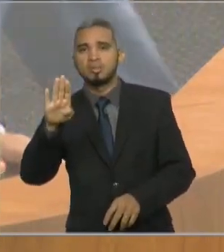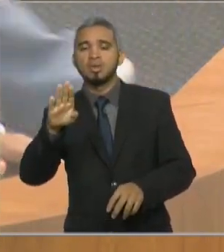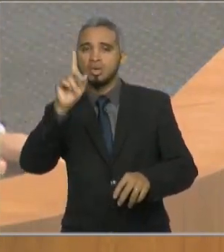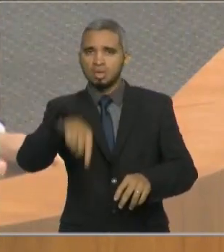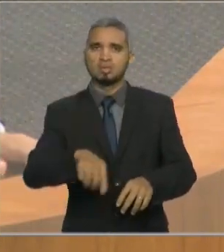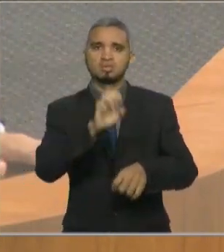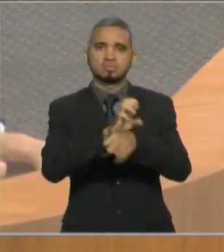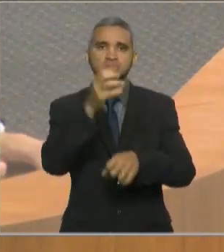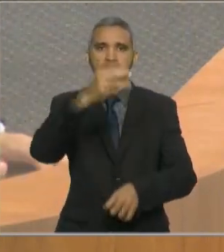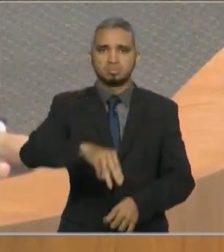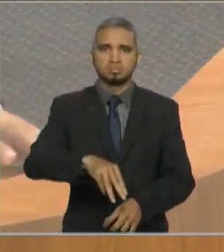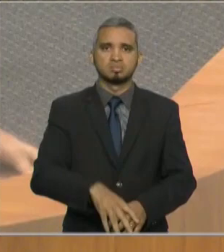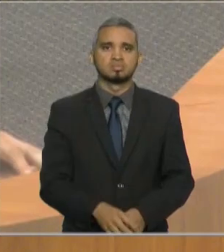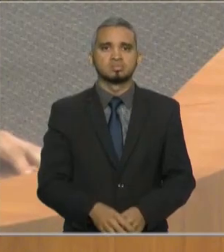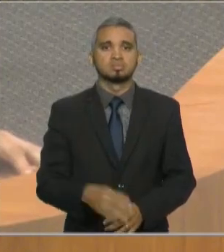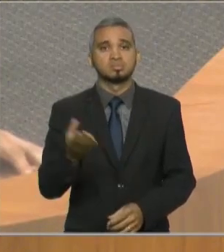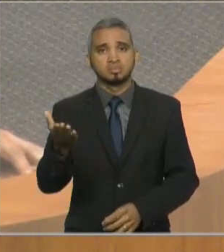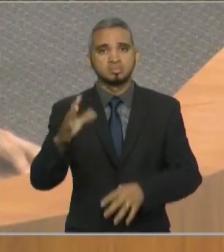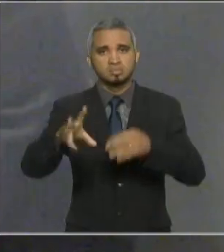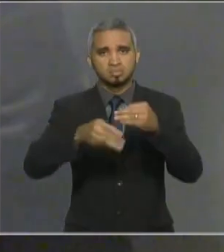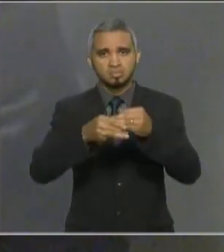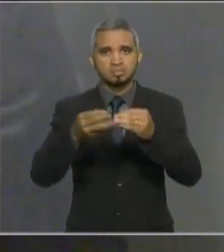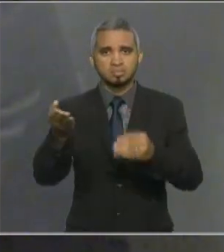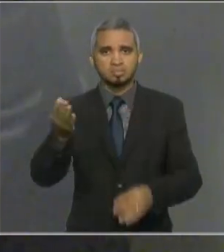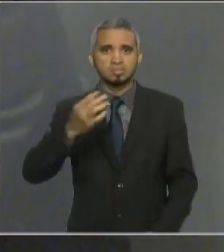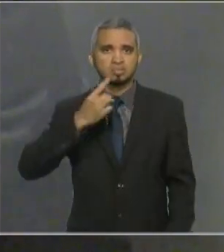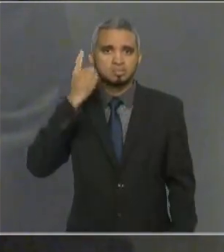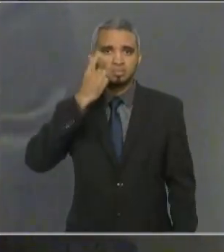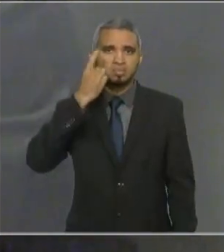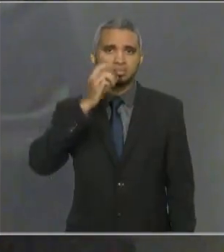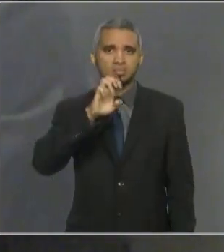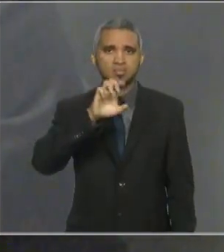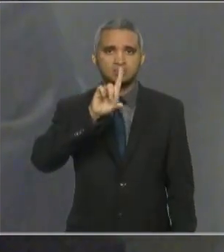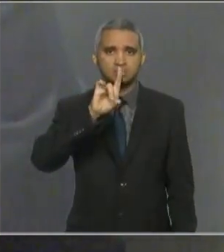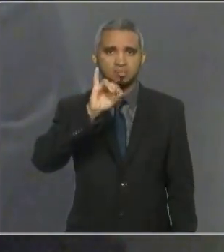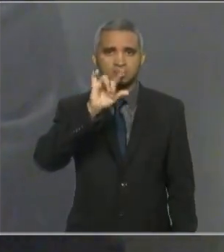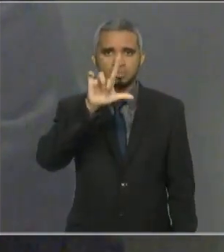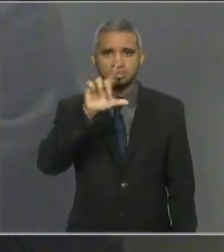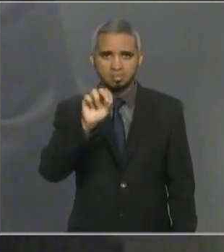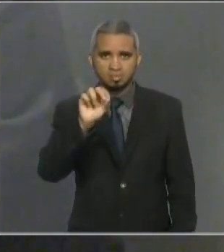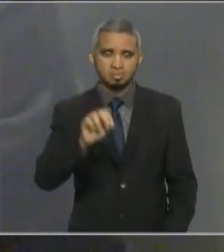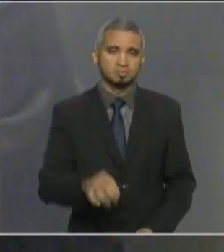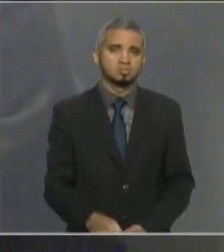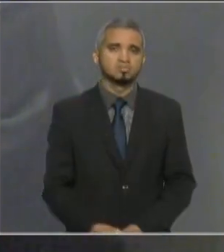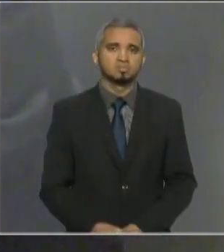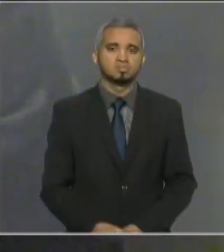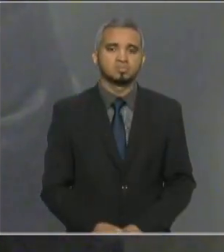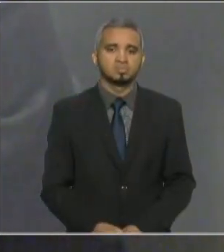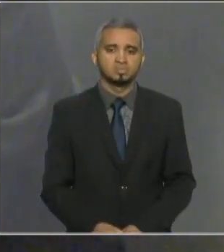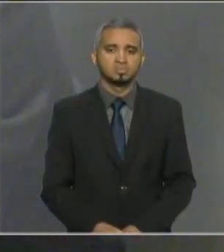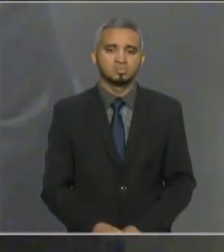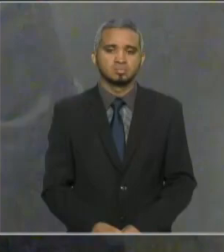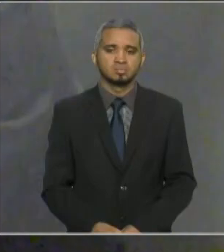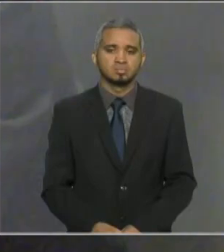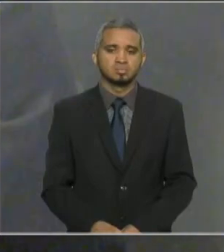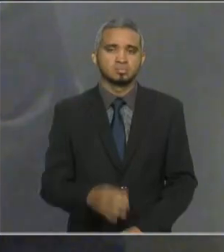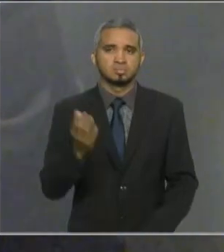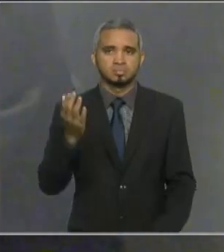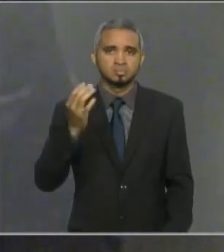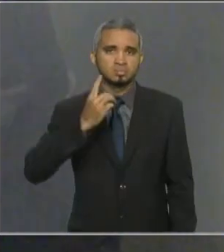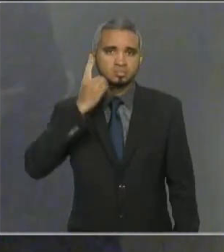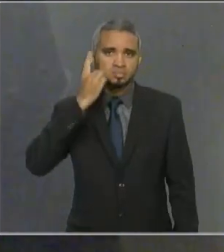nobre parlamentar e advogado. Deputado Wellington, muito pertinente o pronunciamento de Vossa